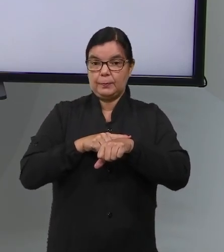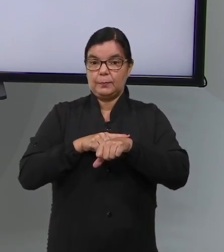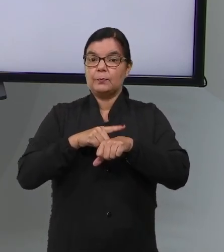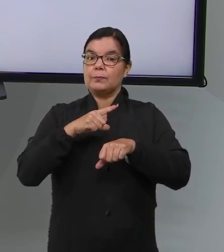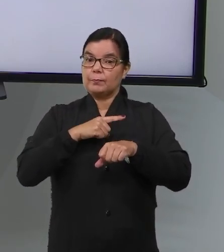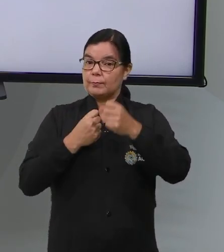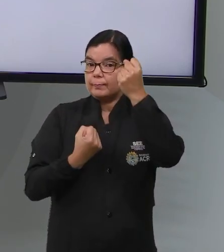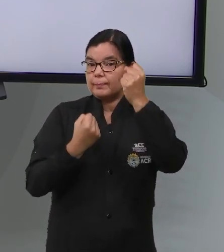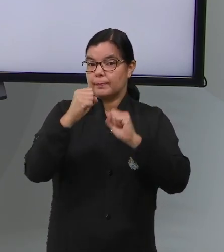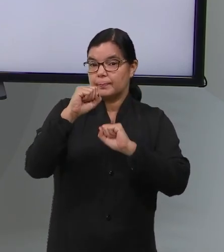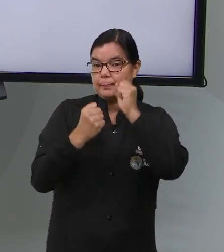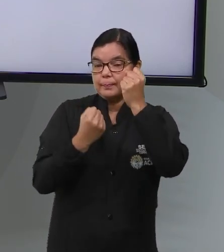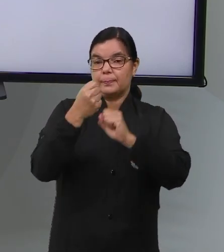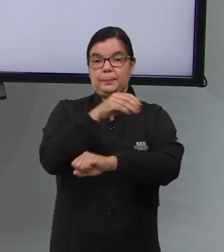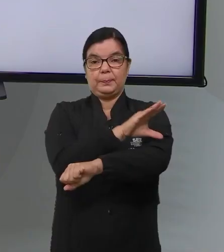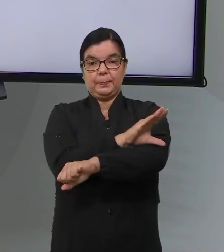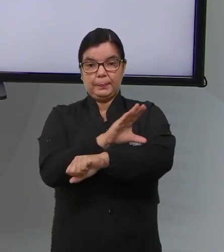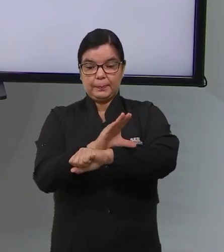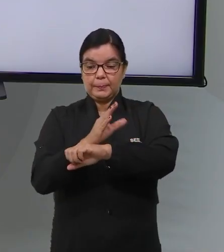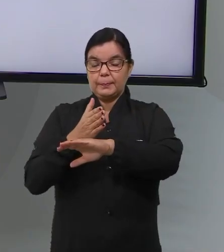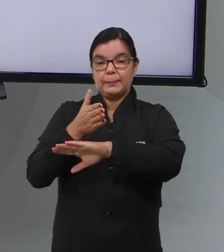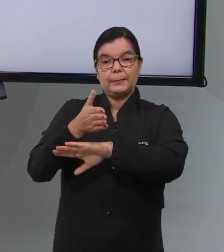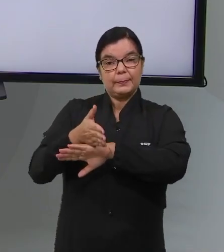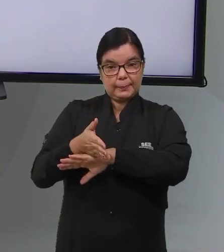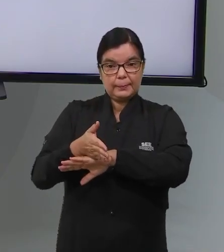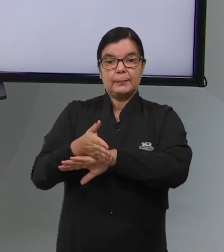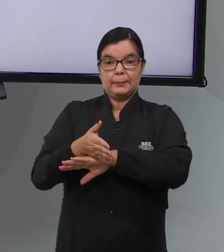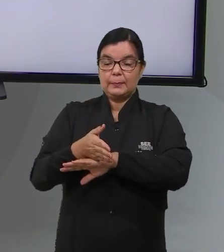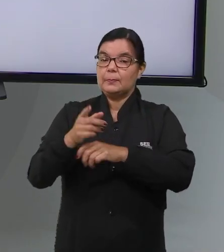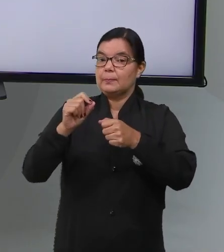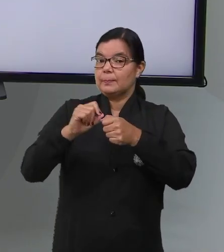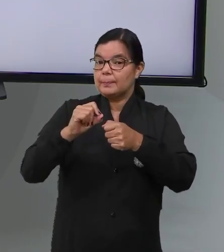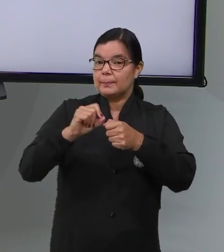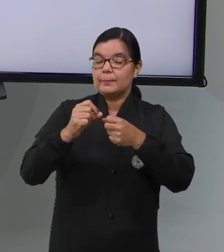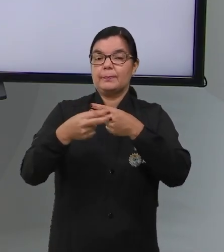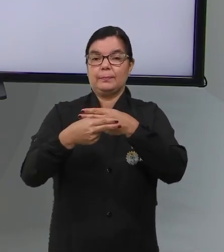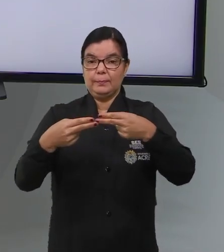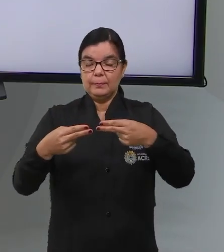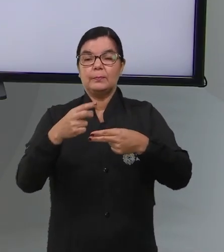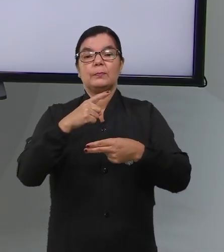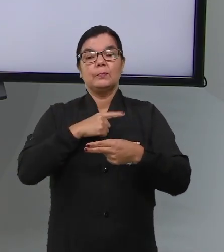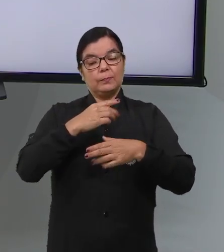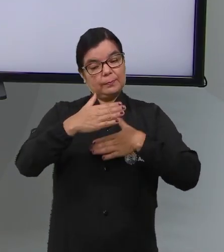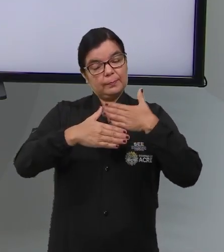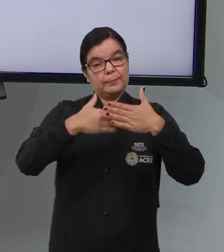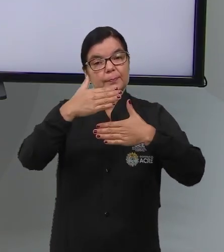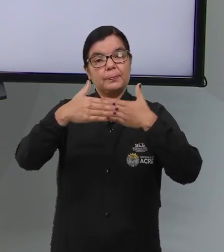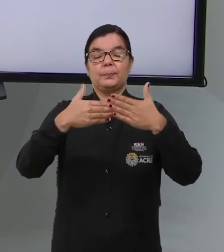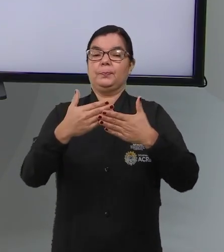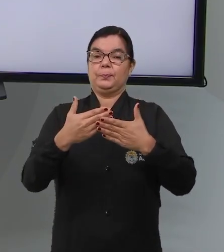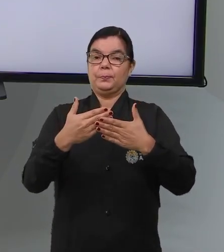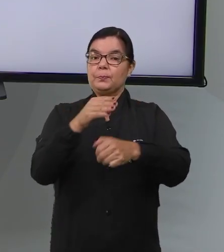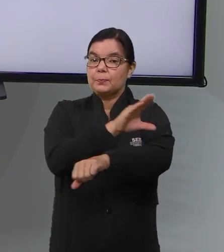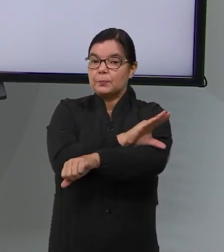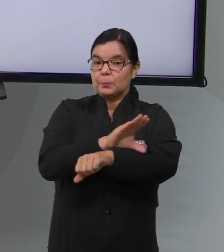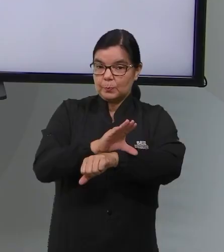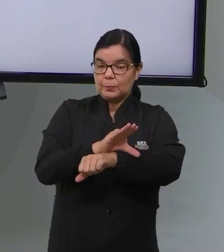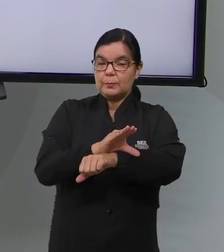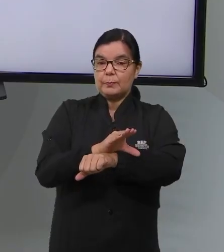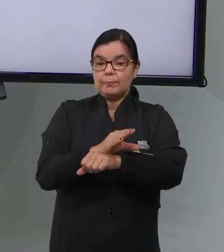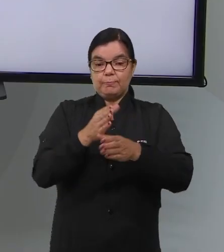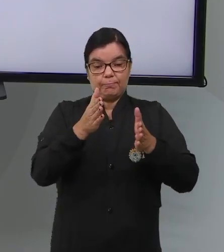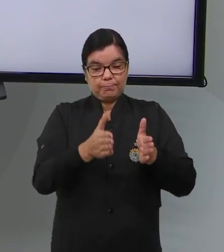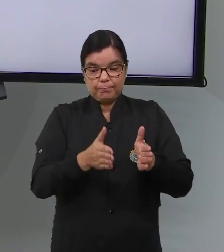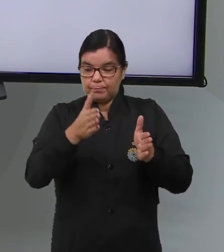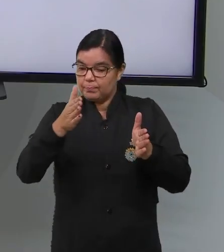aparato da indústria cultural ele entra em ação, eu tenho o desenvolvimento de uma cultura de